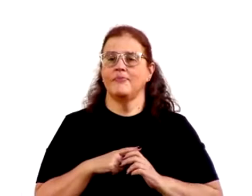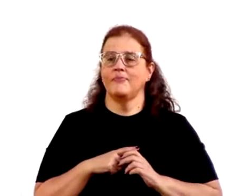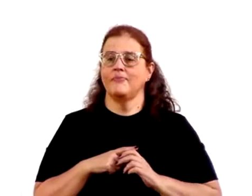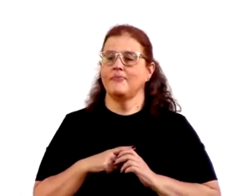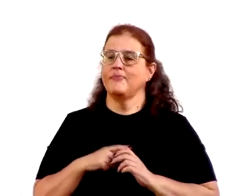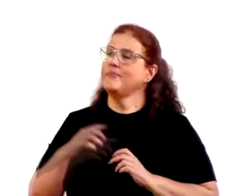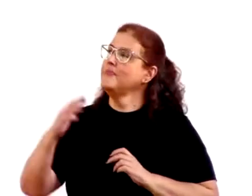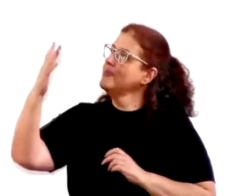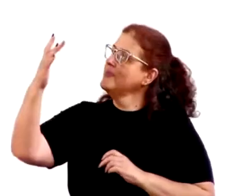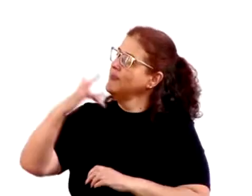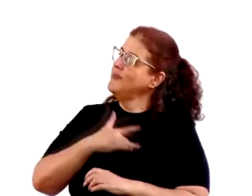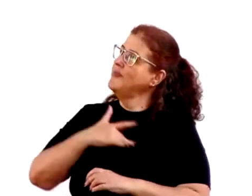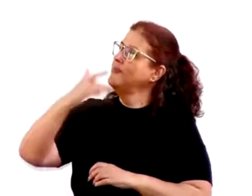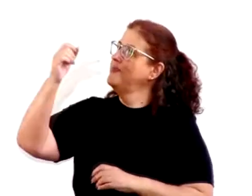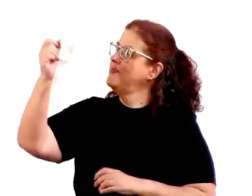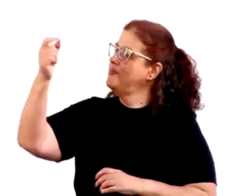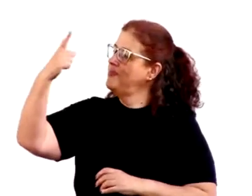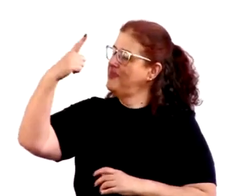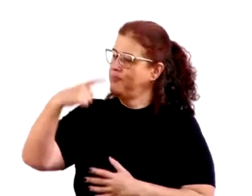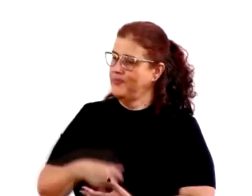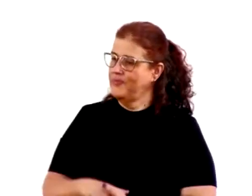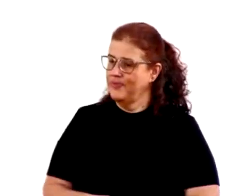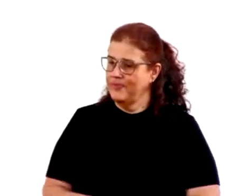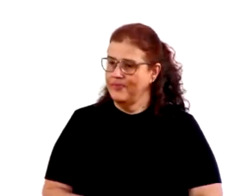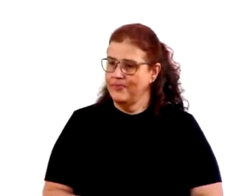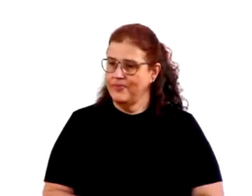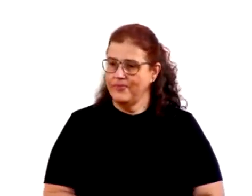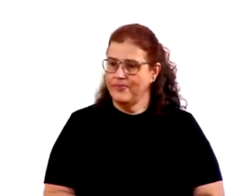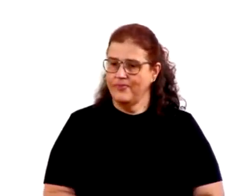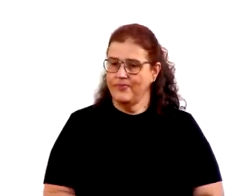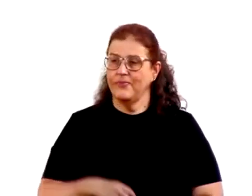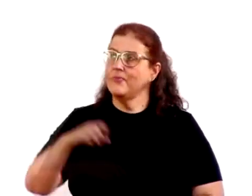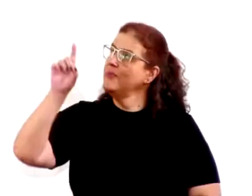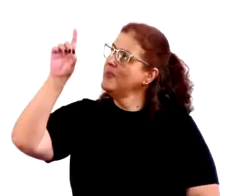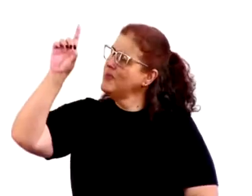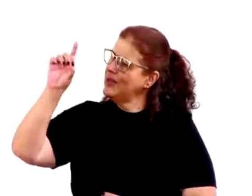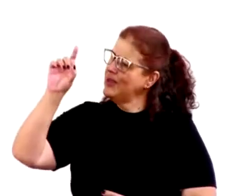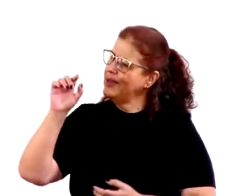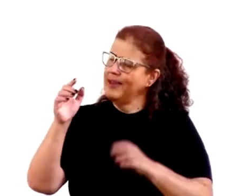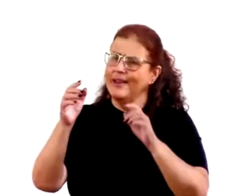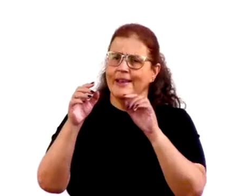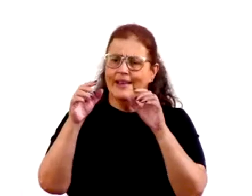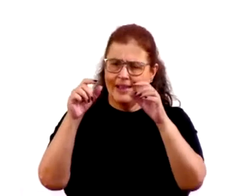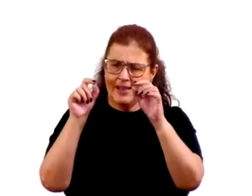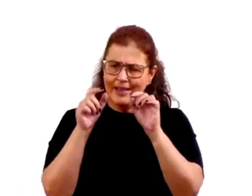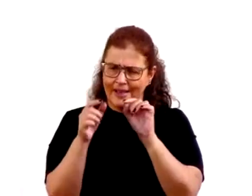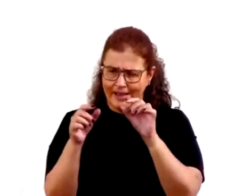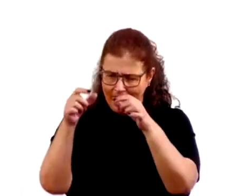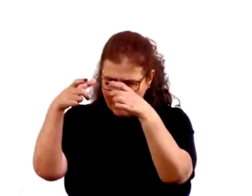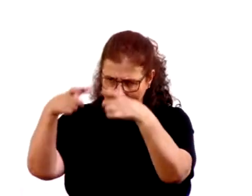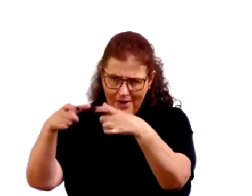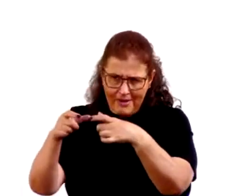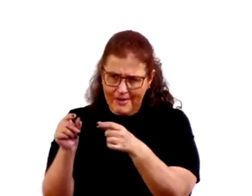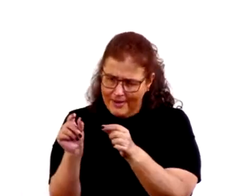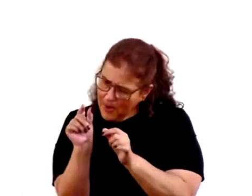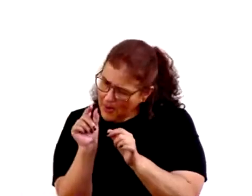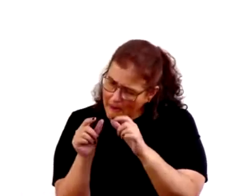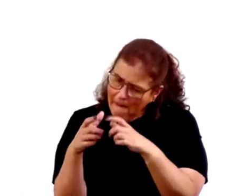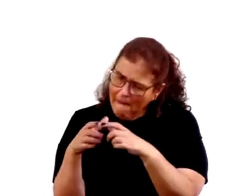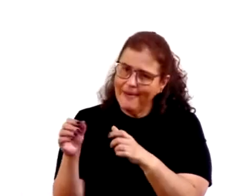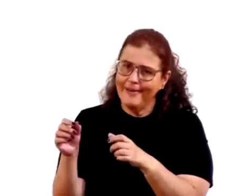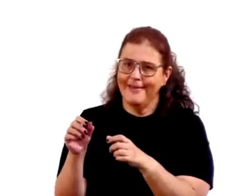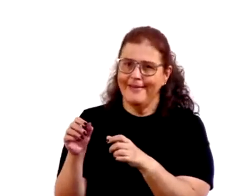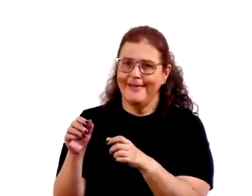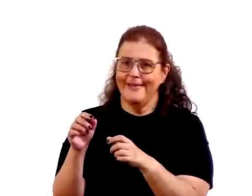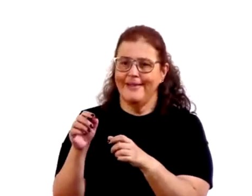se dissolve, com aquele que mora lá naquele lugarzinho chamado terra, não é? Quem é que